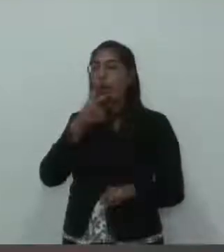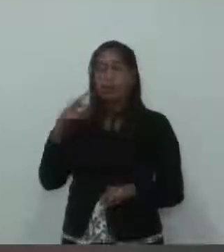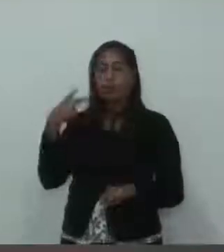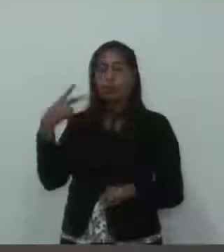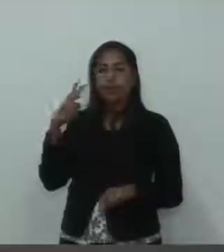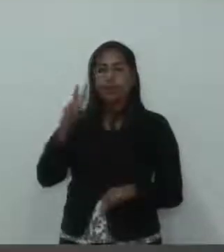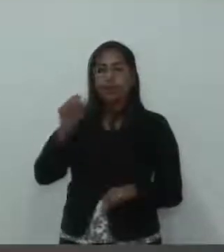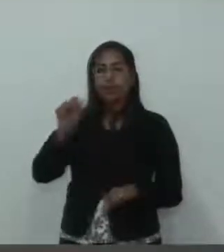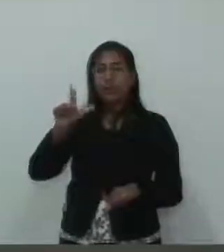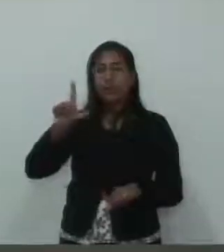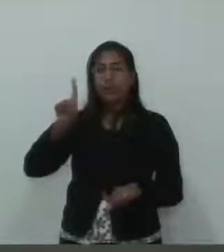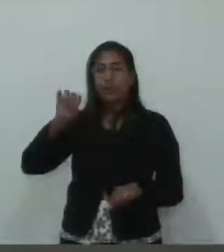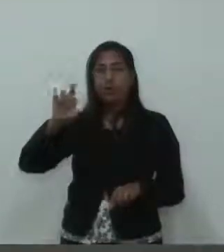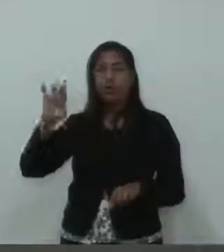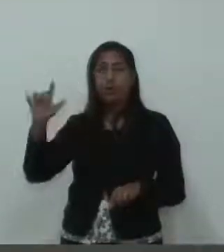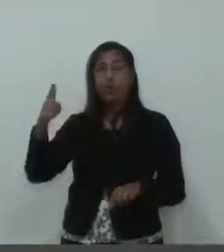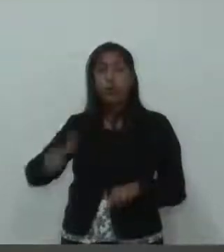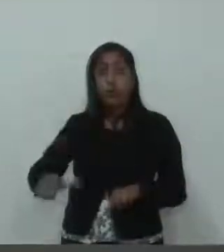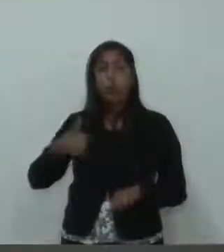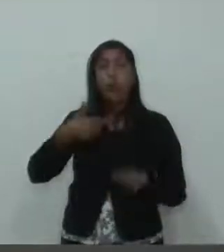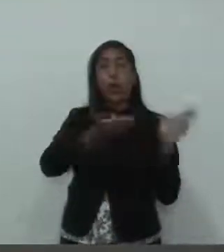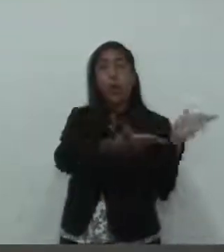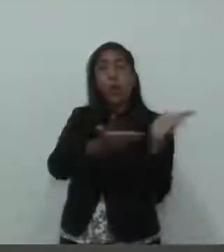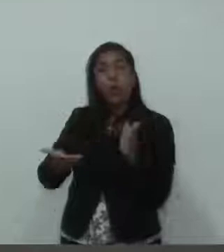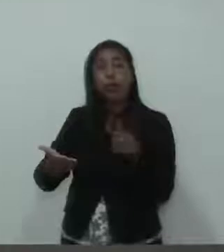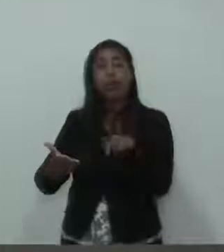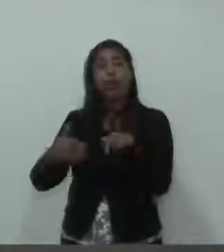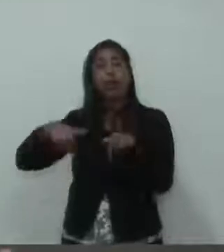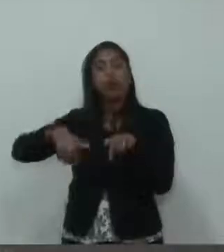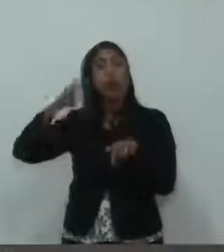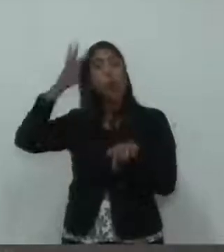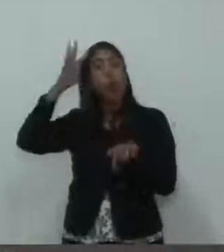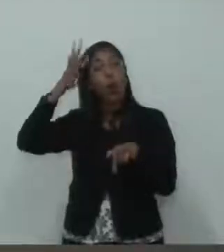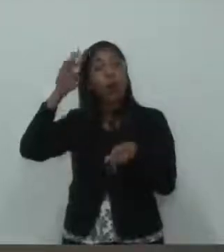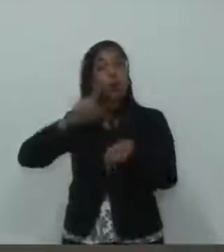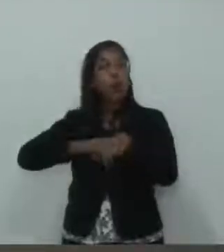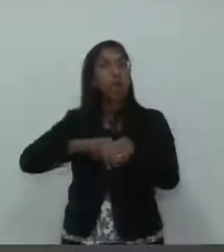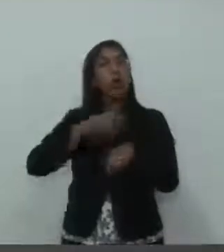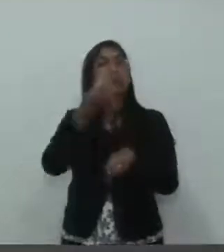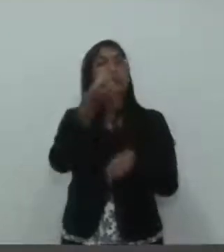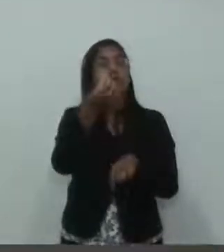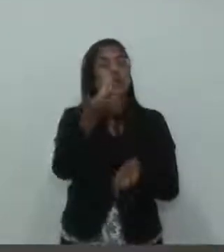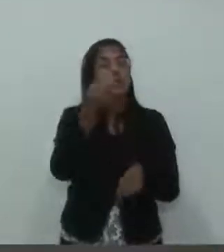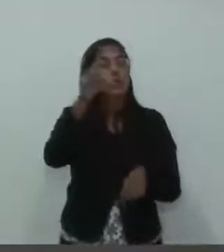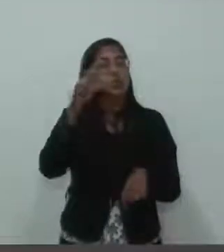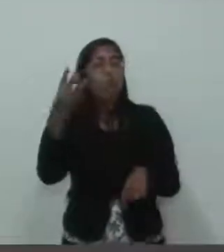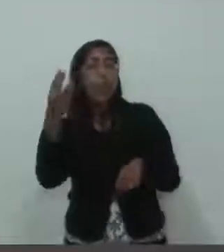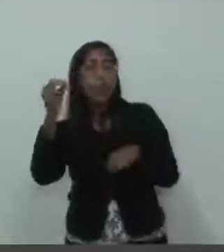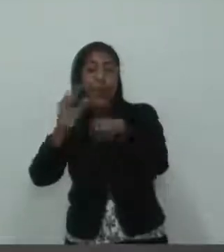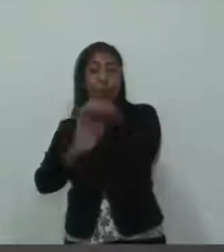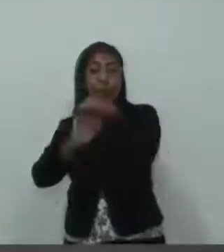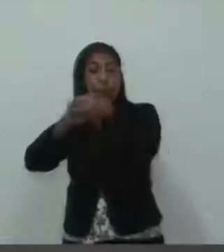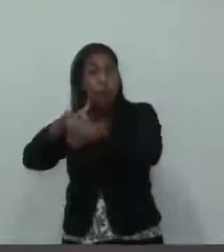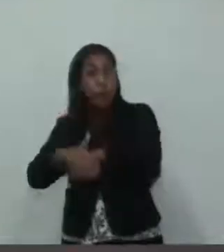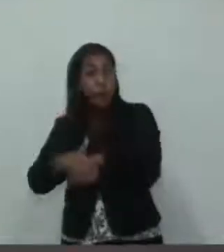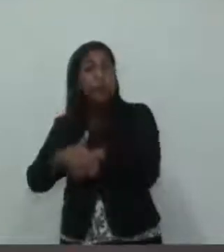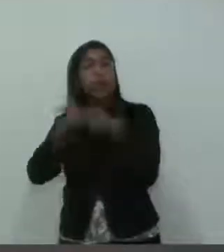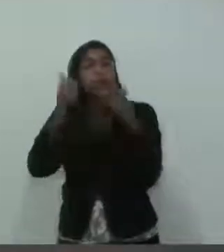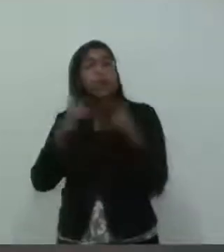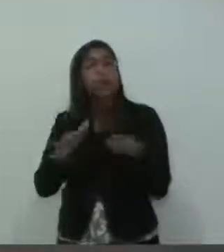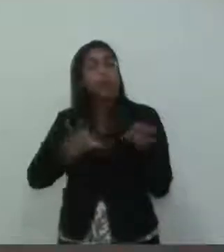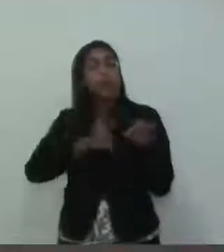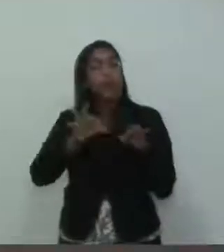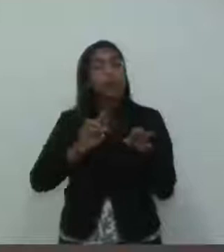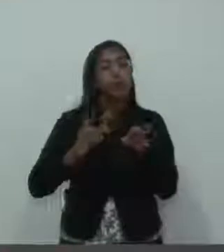Valdir Barreto fez. Na próxima quarta-feira, então, às 18h30, a gente vai falar sobre o plano diretor e o direito à água.